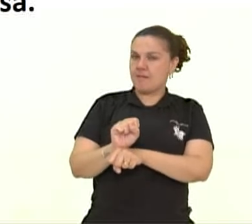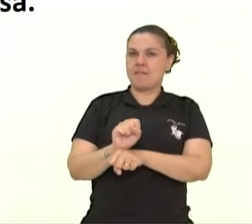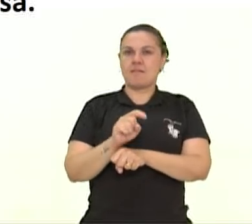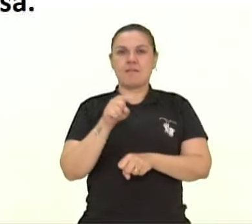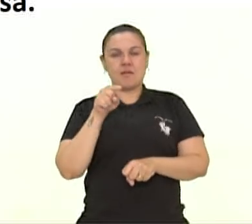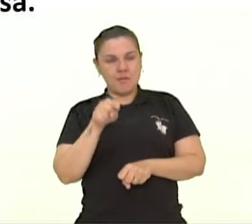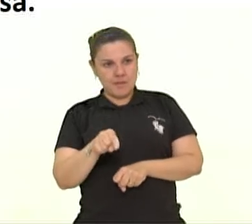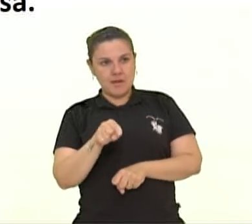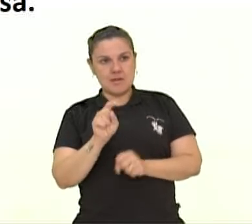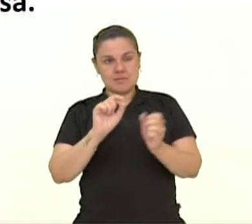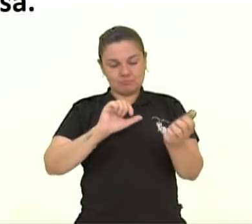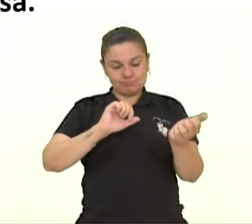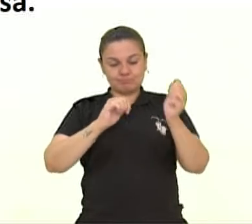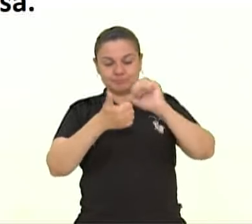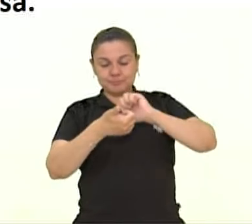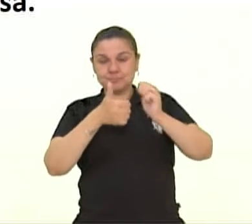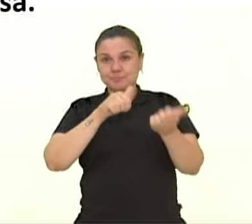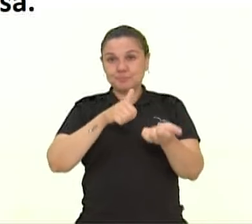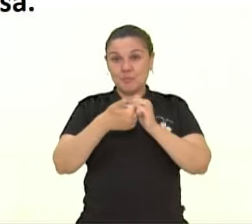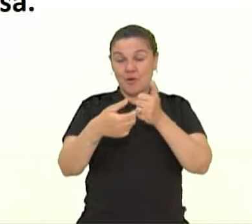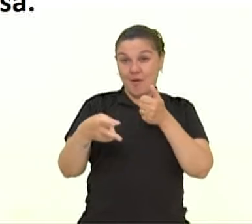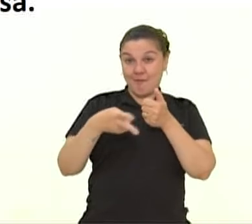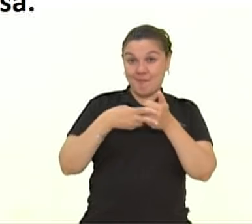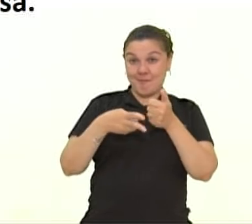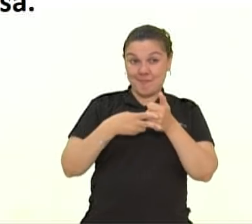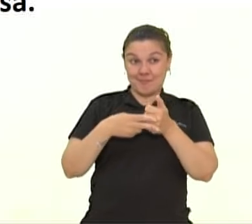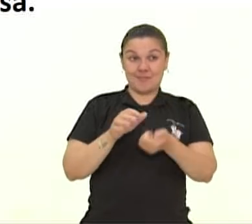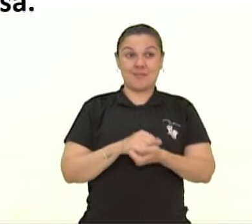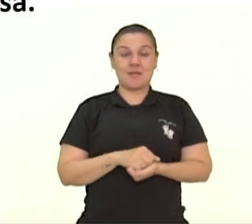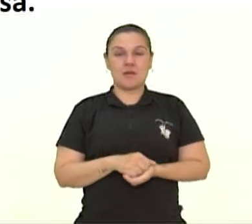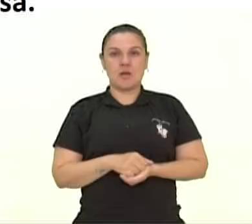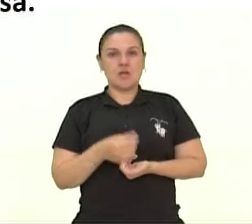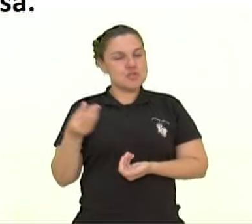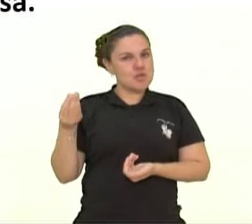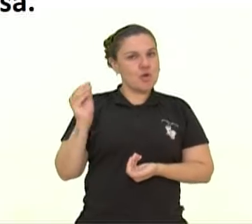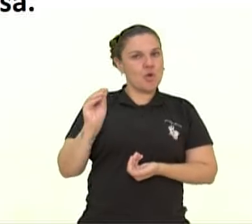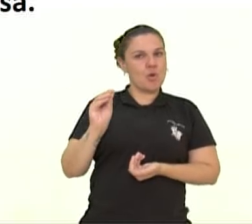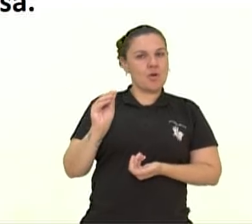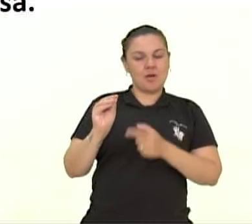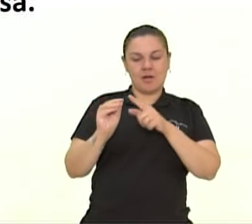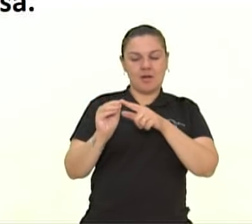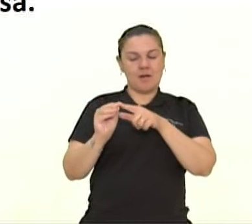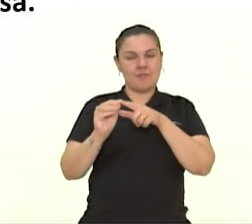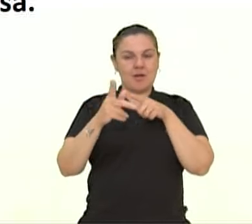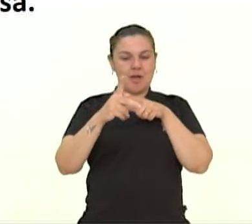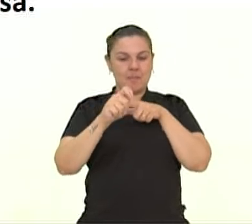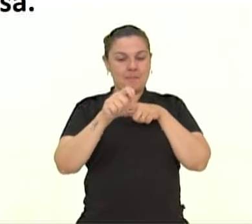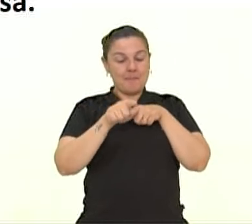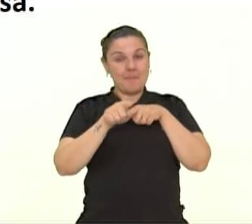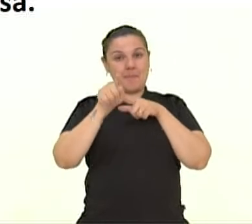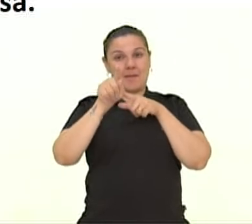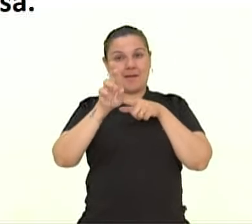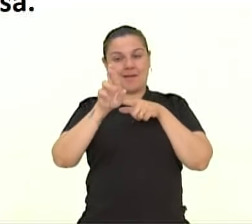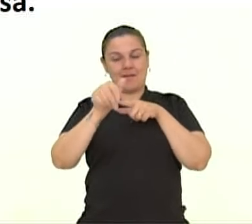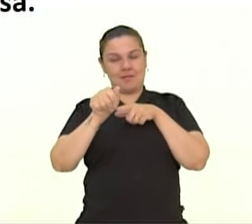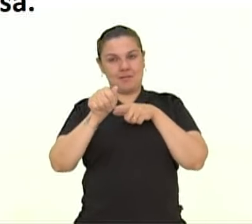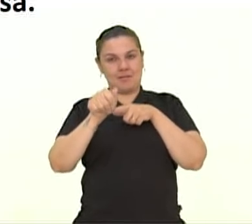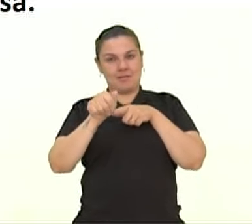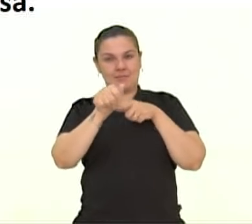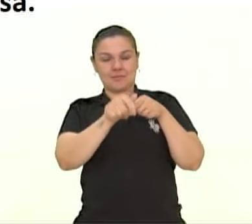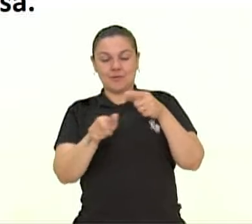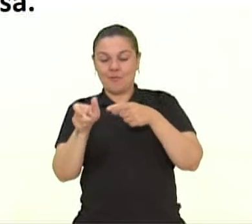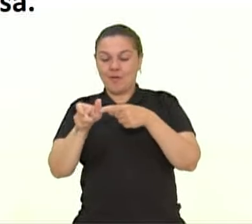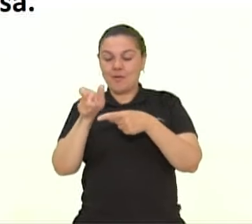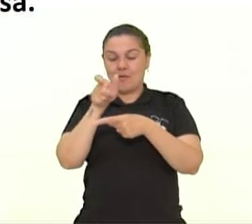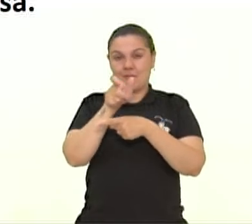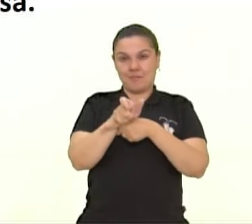tem essa flexão dos verbos aí, em muitos casos a gente tinha que acentuar, formando ali uma paroxítona, né? Acentuava ali